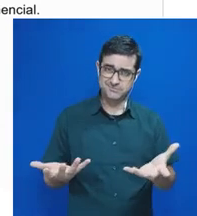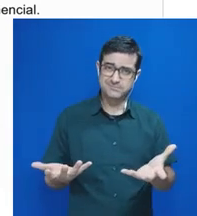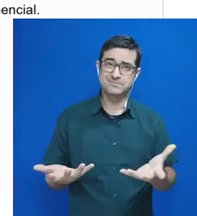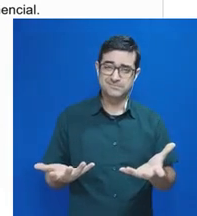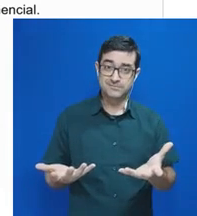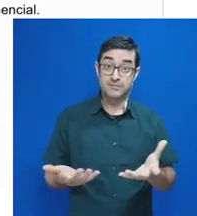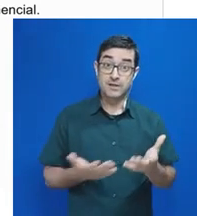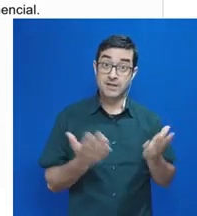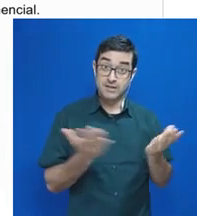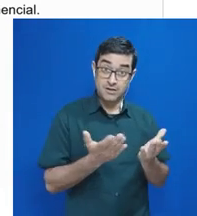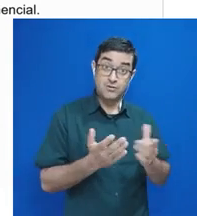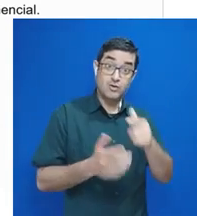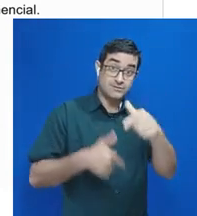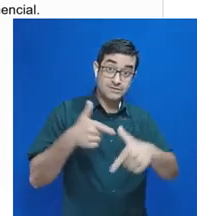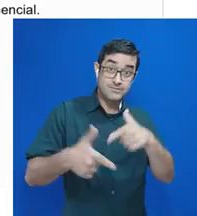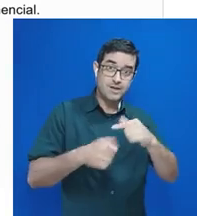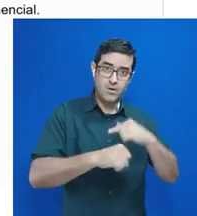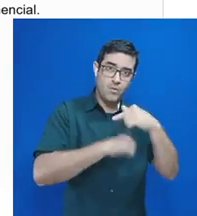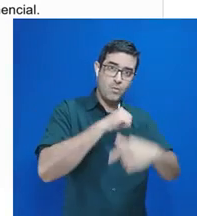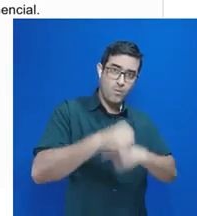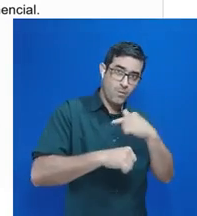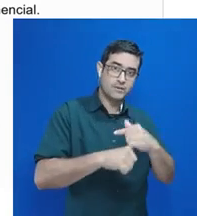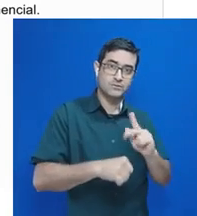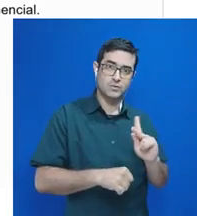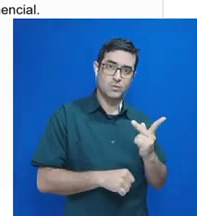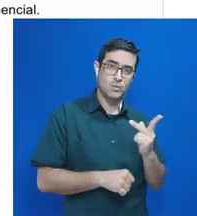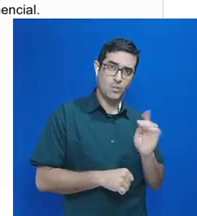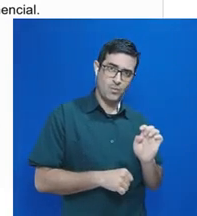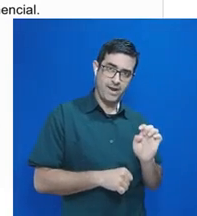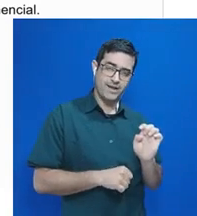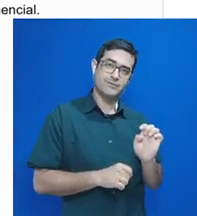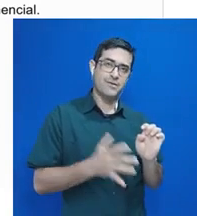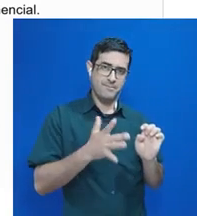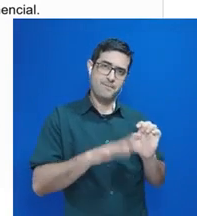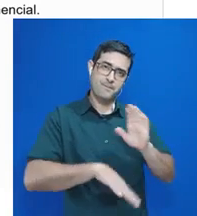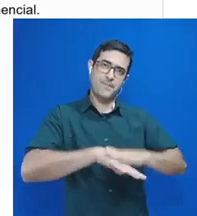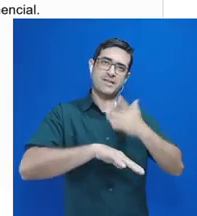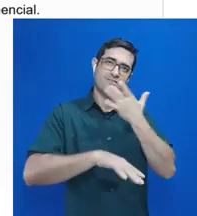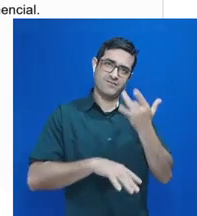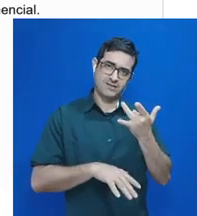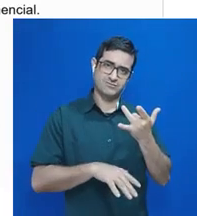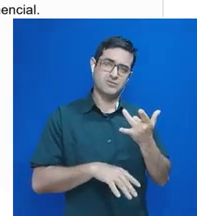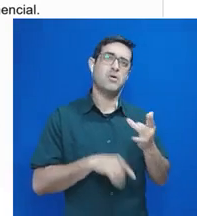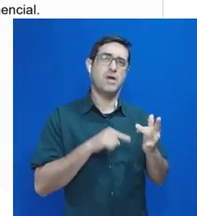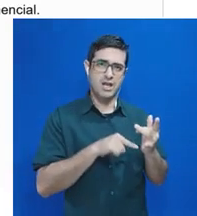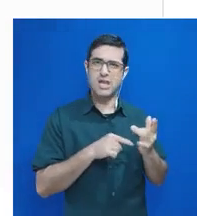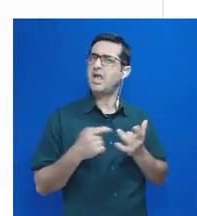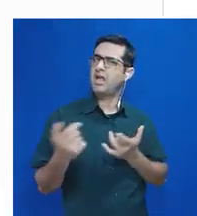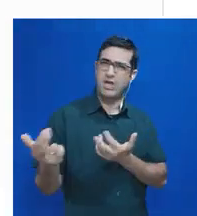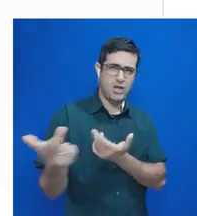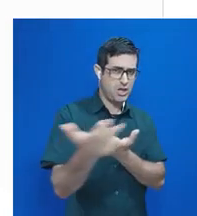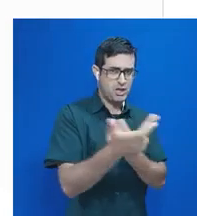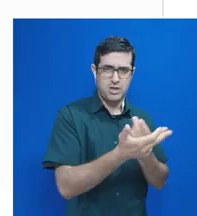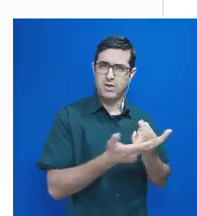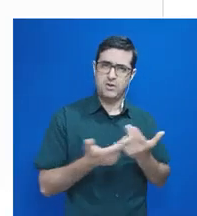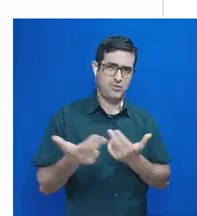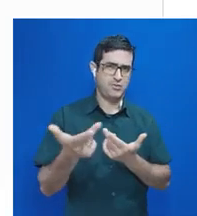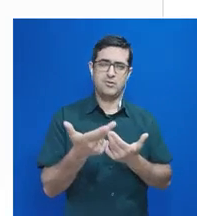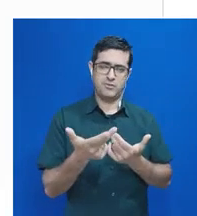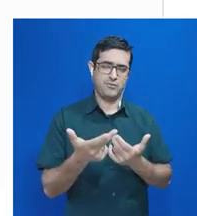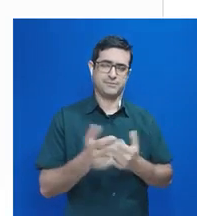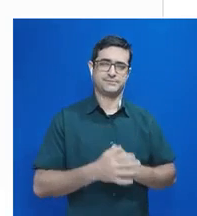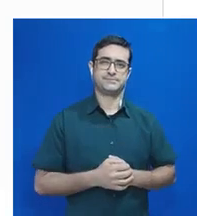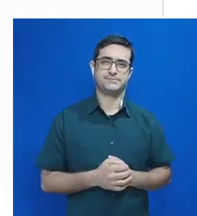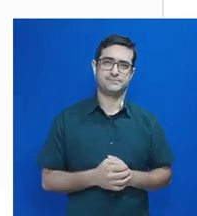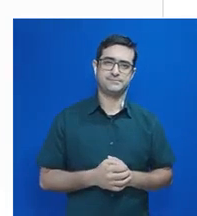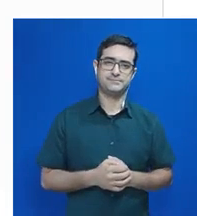a gente vai trabalhar com o átomo de hélio, mas vai funcionar igualmente para as demais moléculas. Então, vamos imaginar que a gente